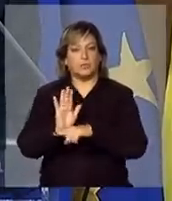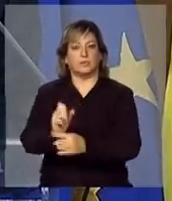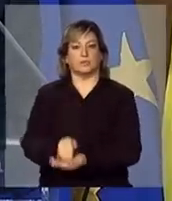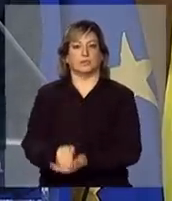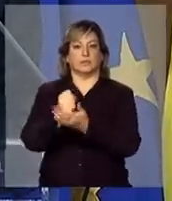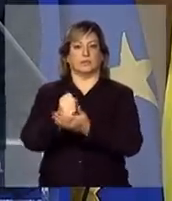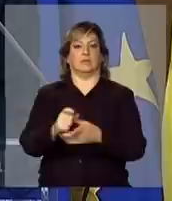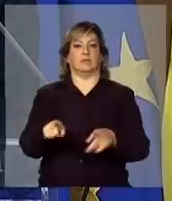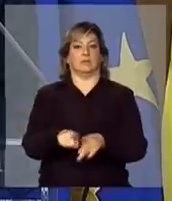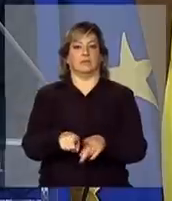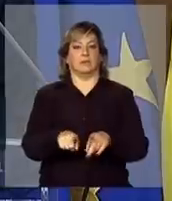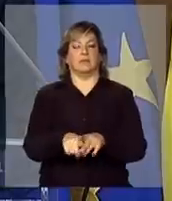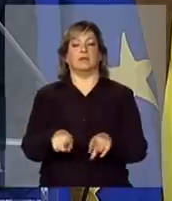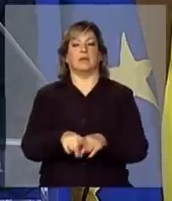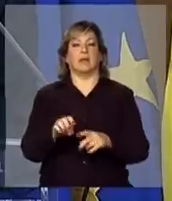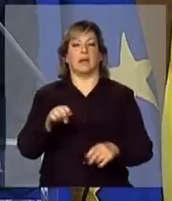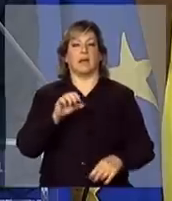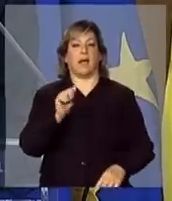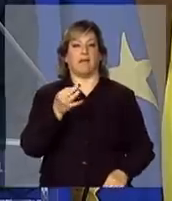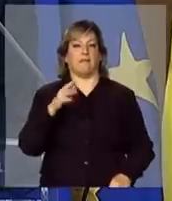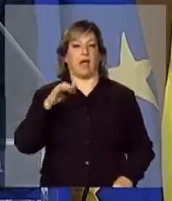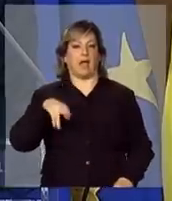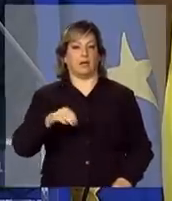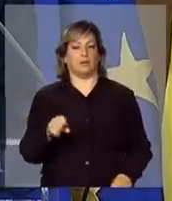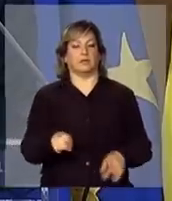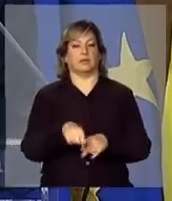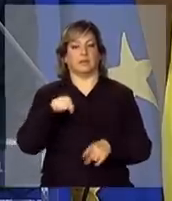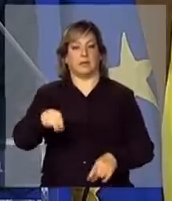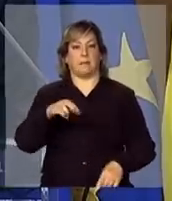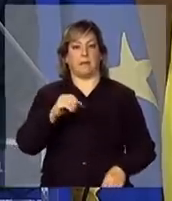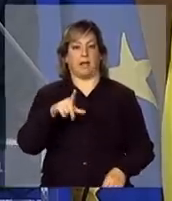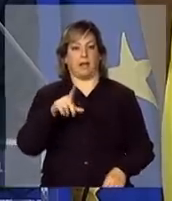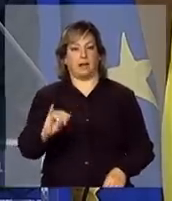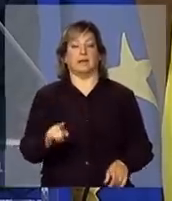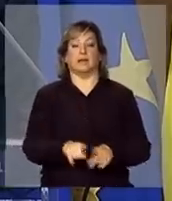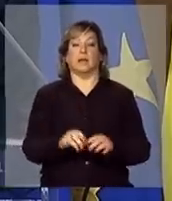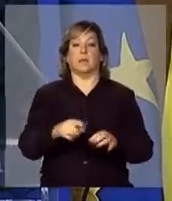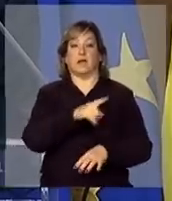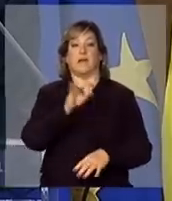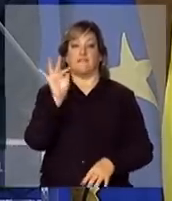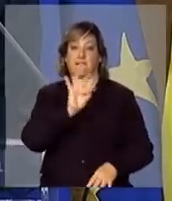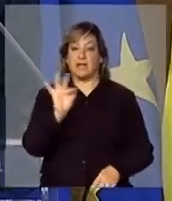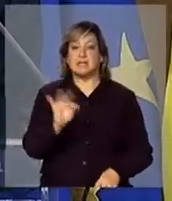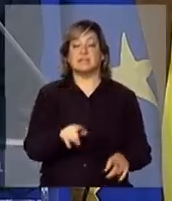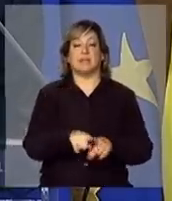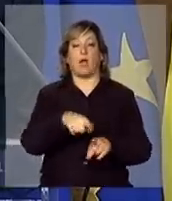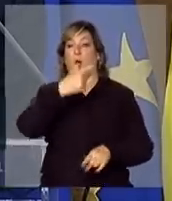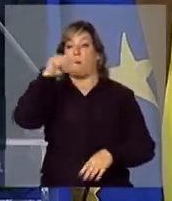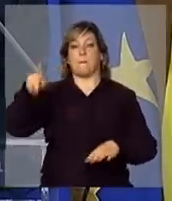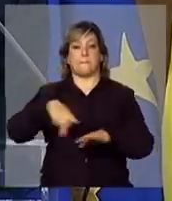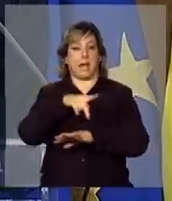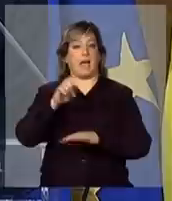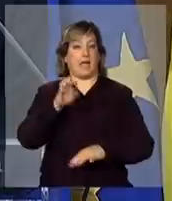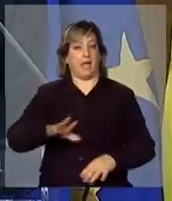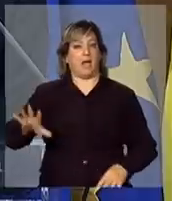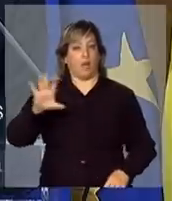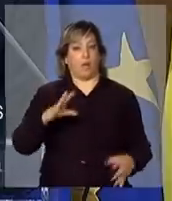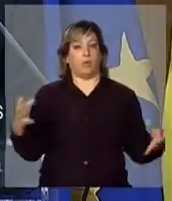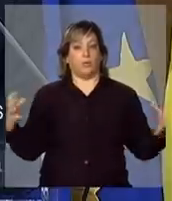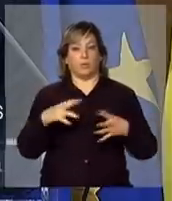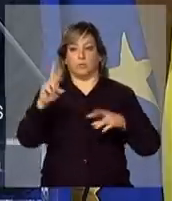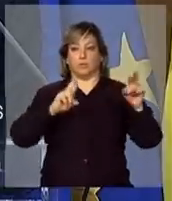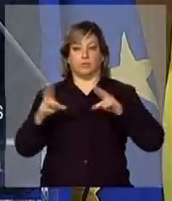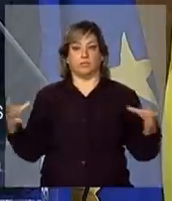missão encabeçada pelos africanos em Mali, a FISMA, bem como a pronta resposta da França e outros países europeus, são